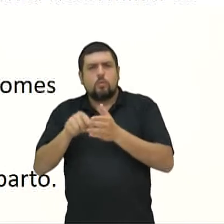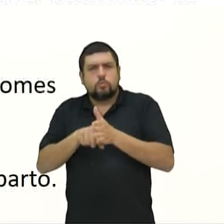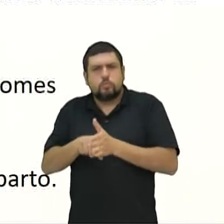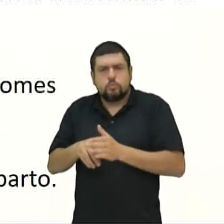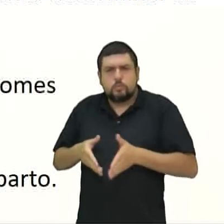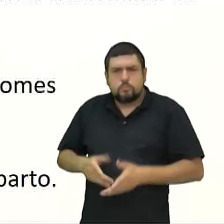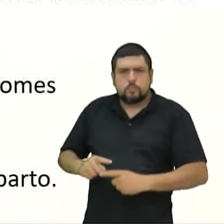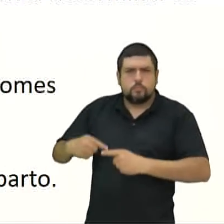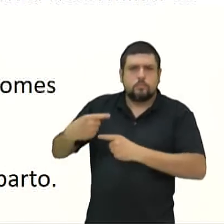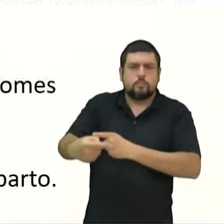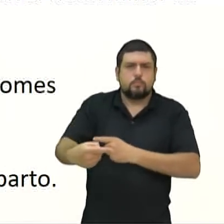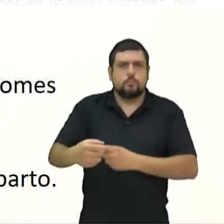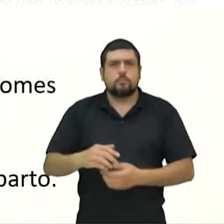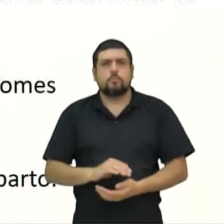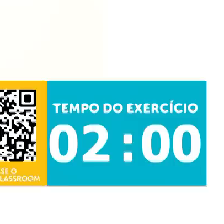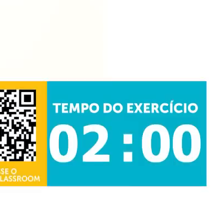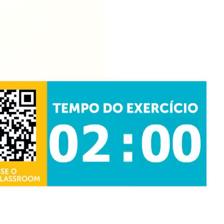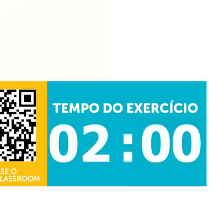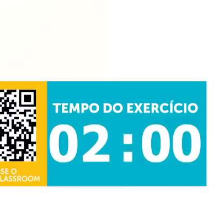parto?